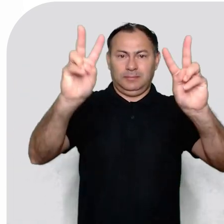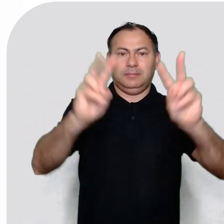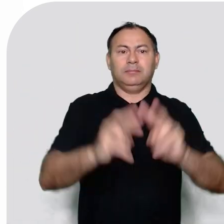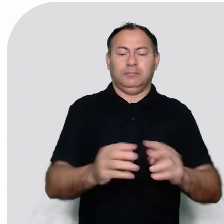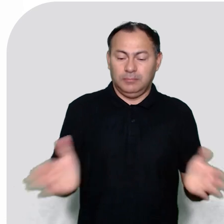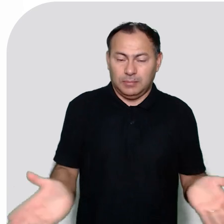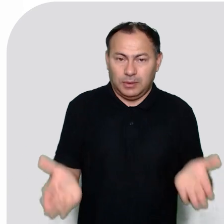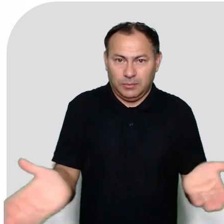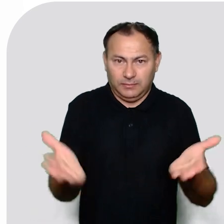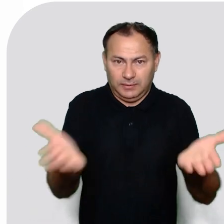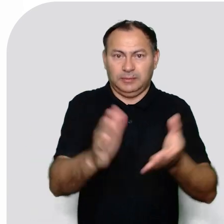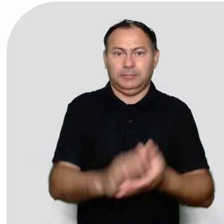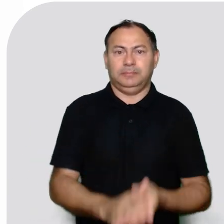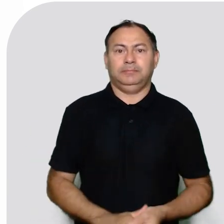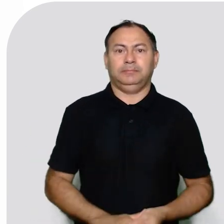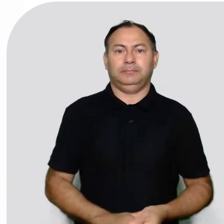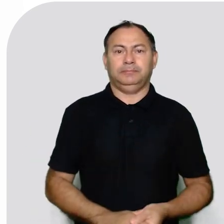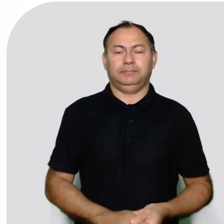e promovido.